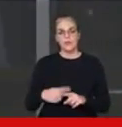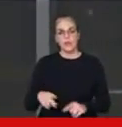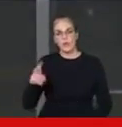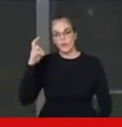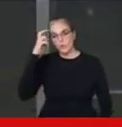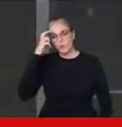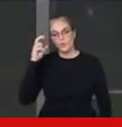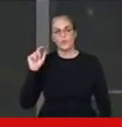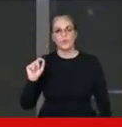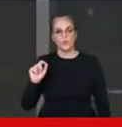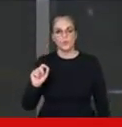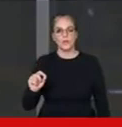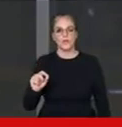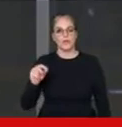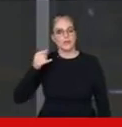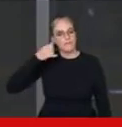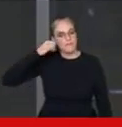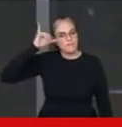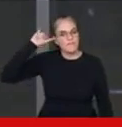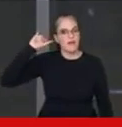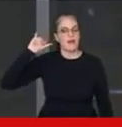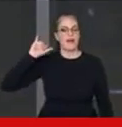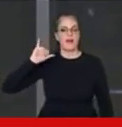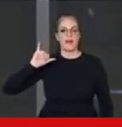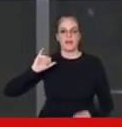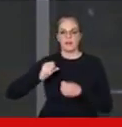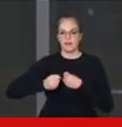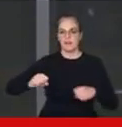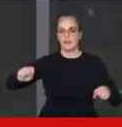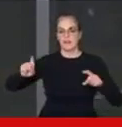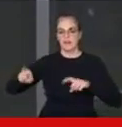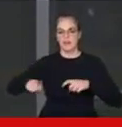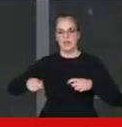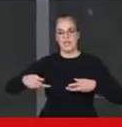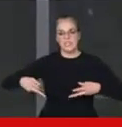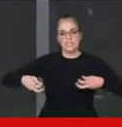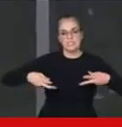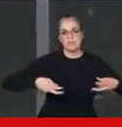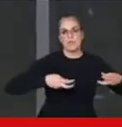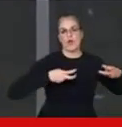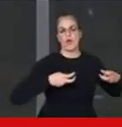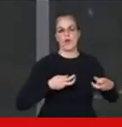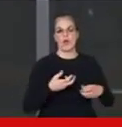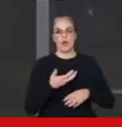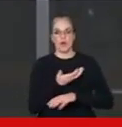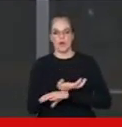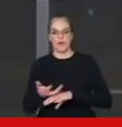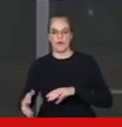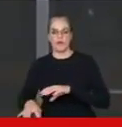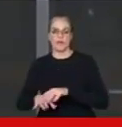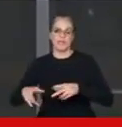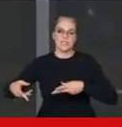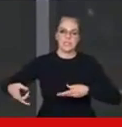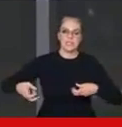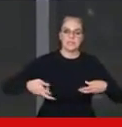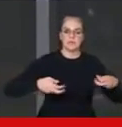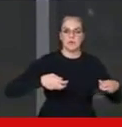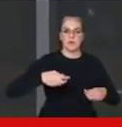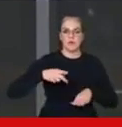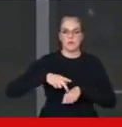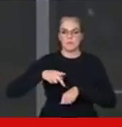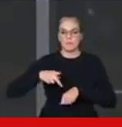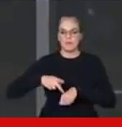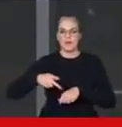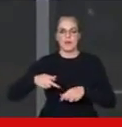a cultura das vaquejadas, da exploração ambiental, da exploração minerária, é o